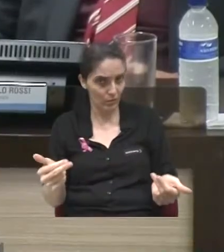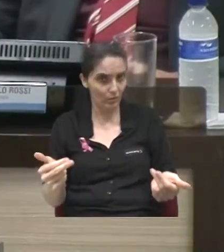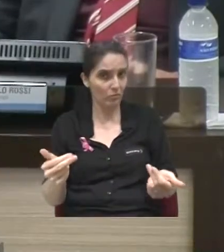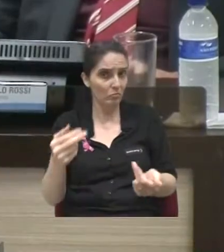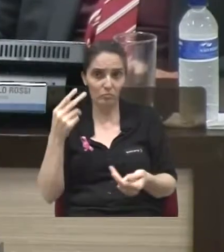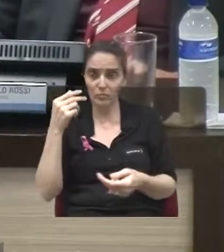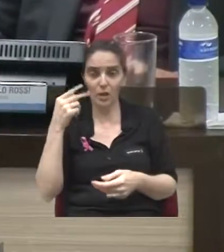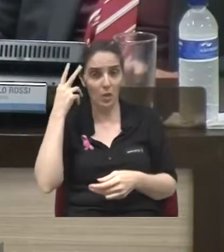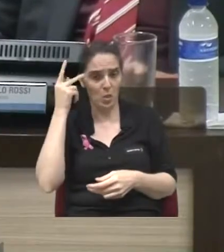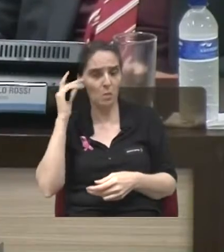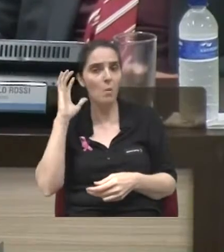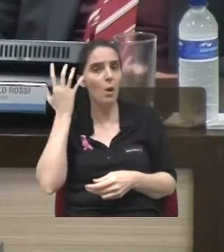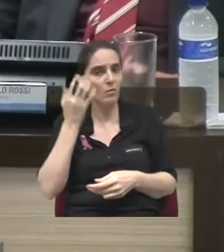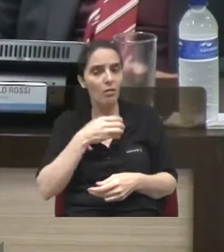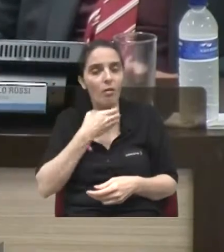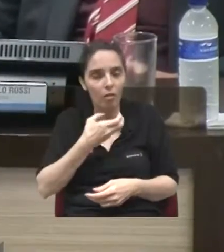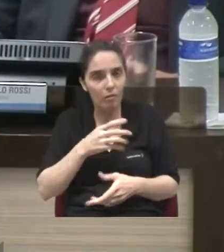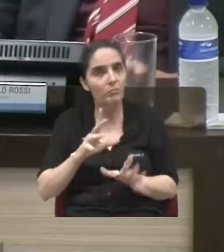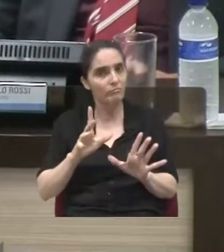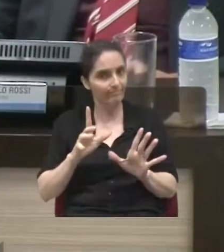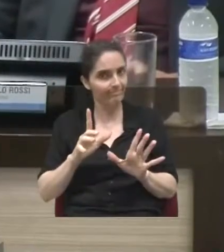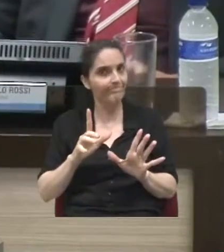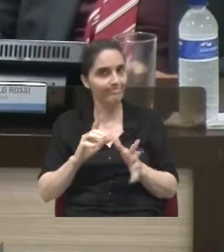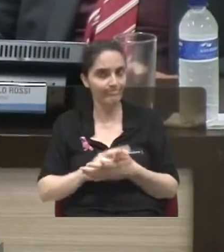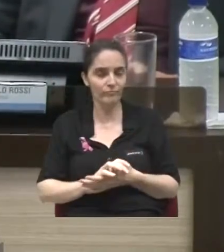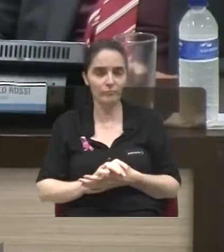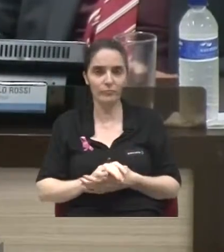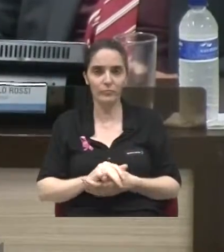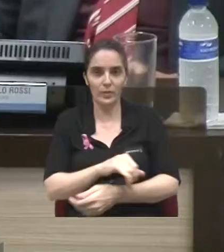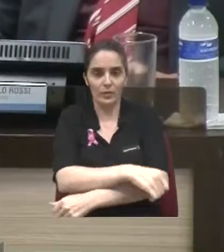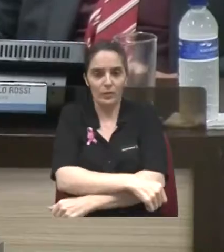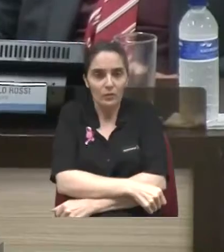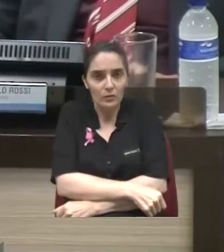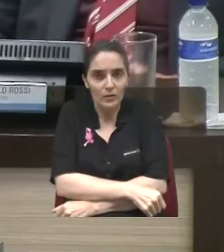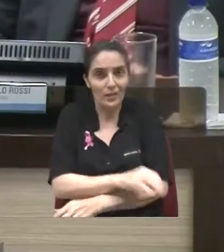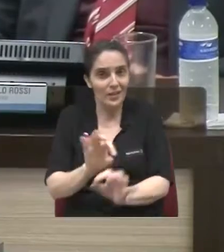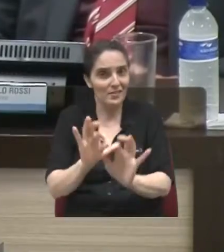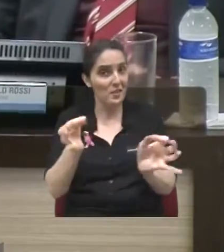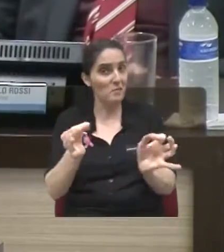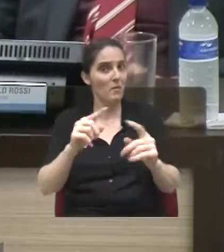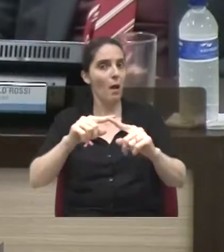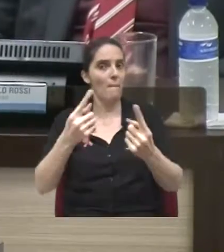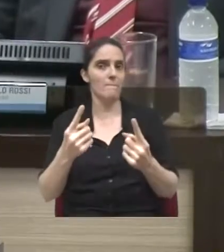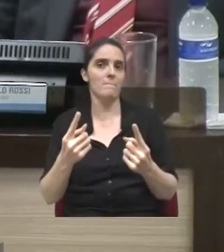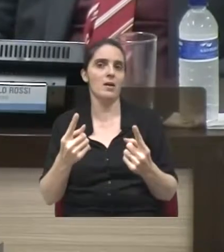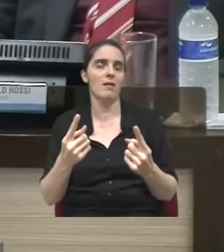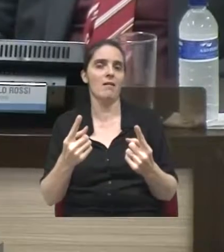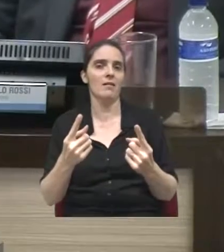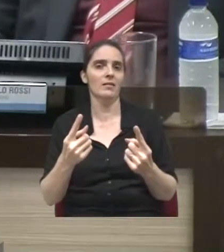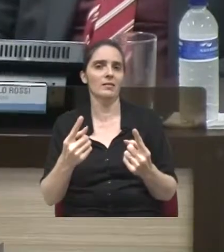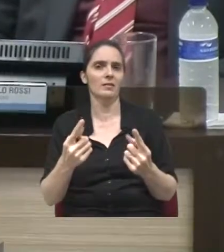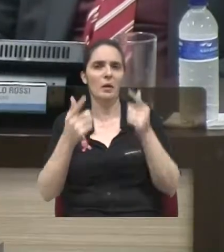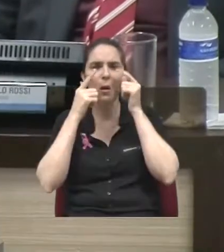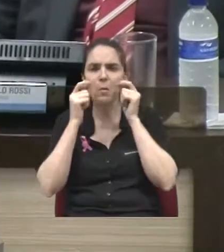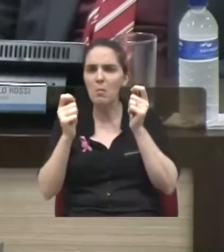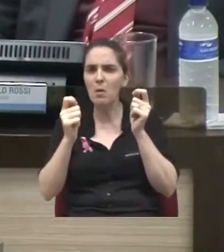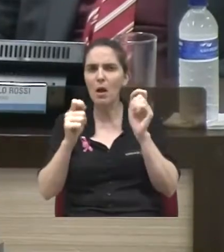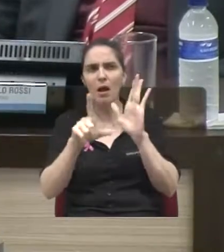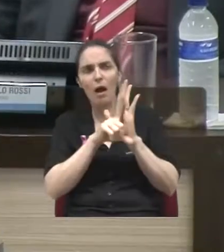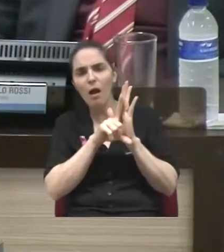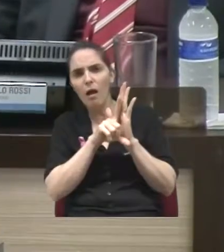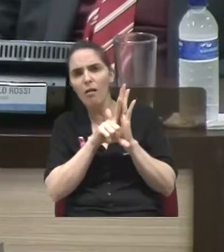a gente imagina. E às vezes é uma manobra teoricamente simples, mas quando a gente desperta que tem a lei, que ouve falar,